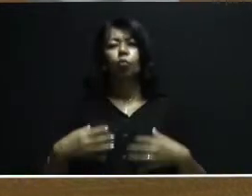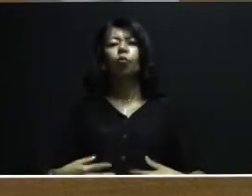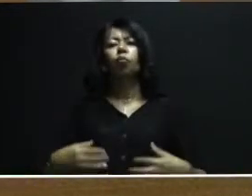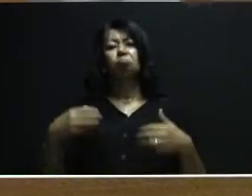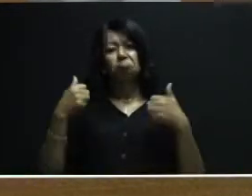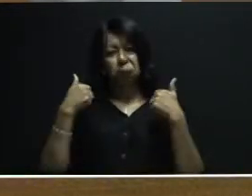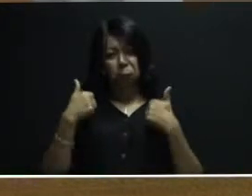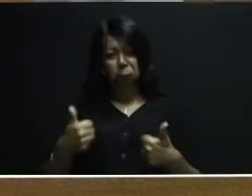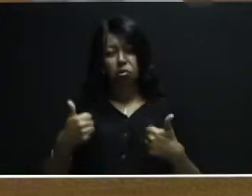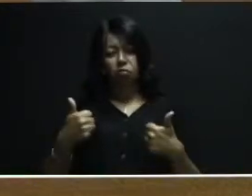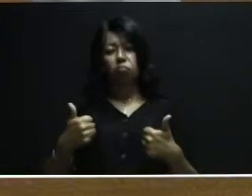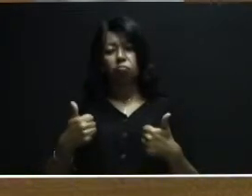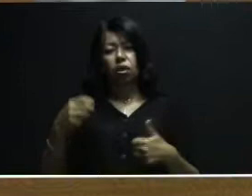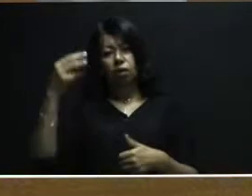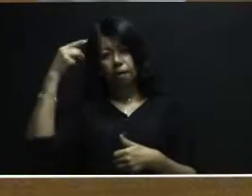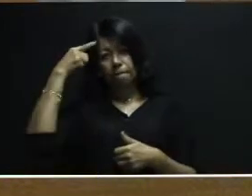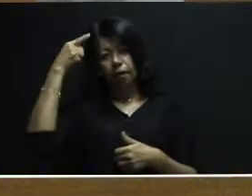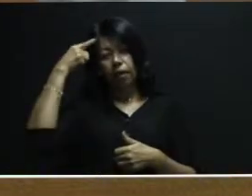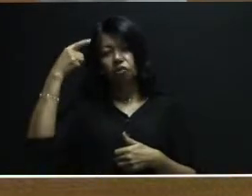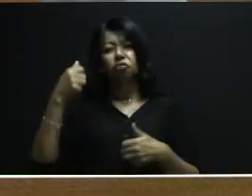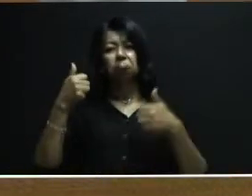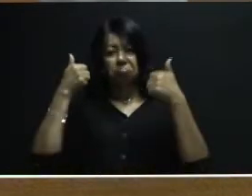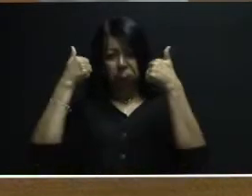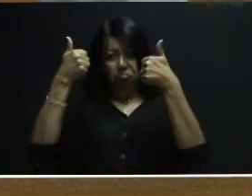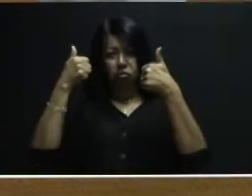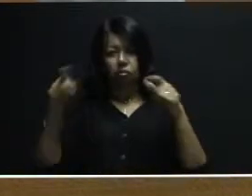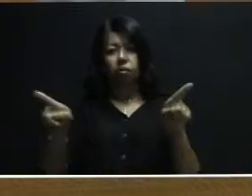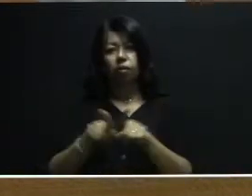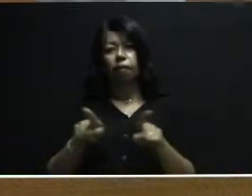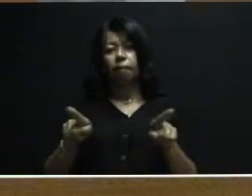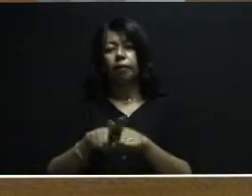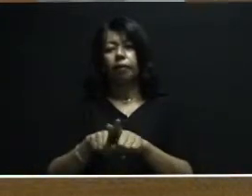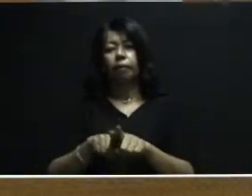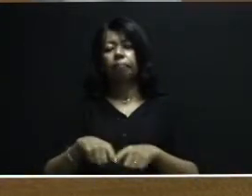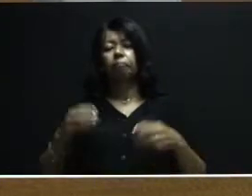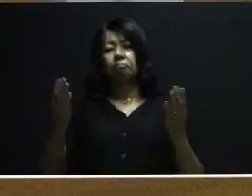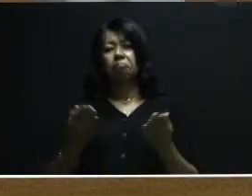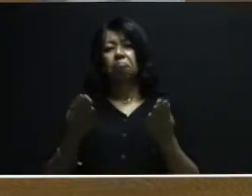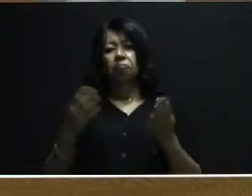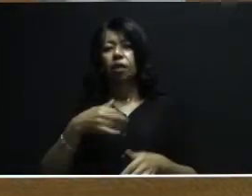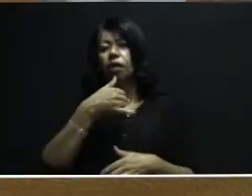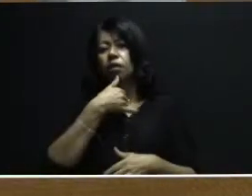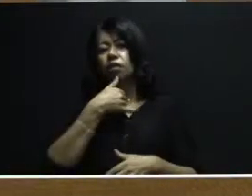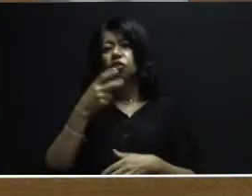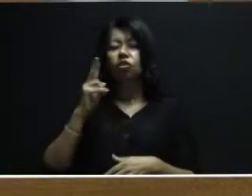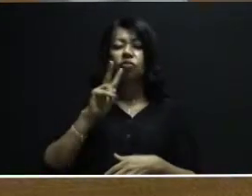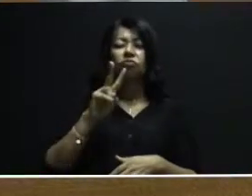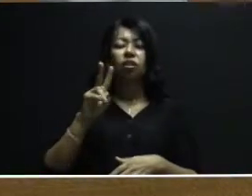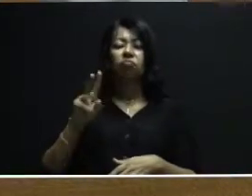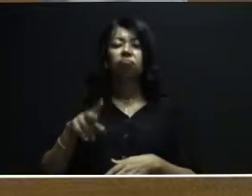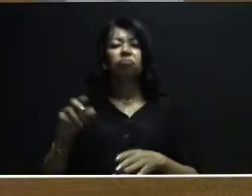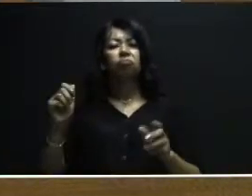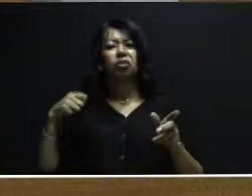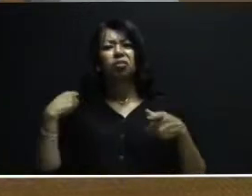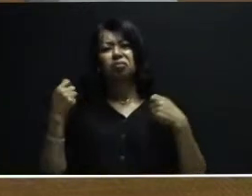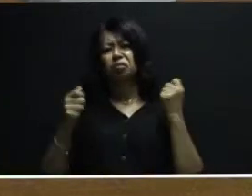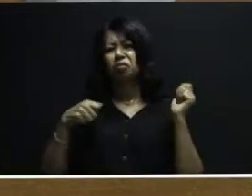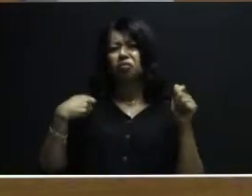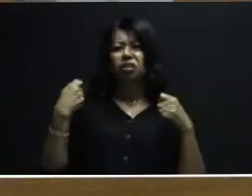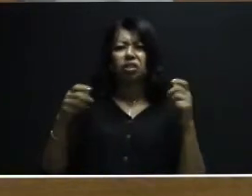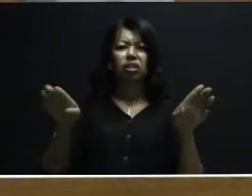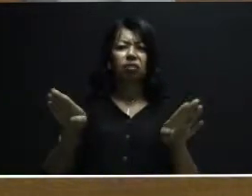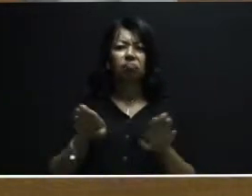sana. Então, lamento muito hoje eu ver a educação física no patamar que ela